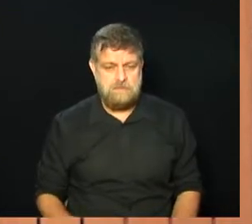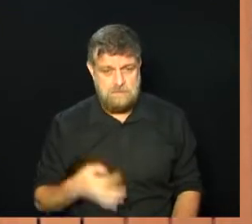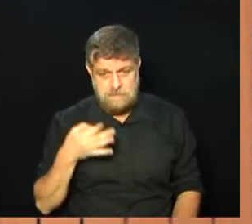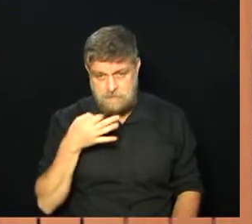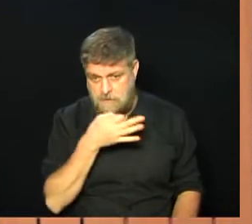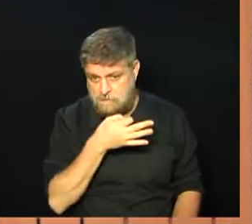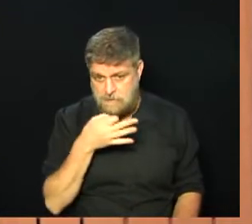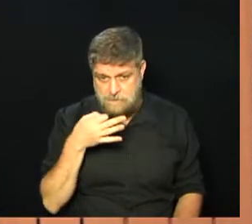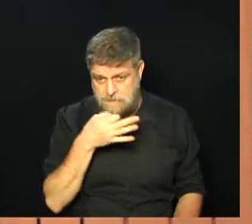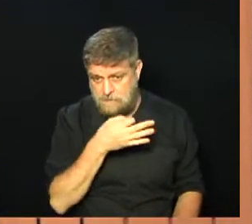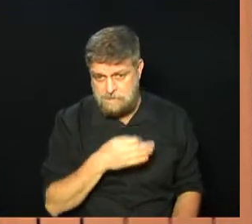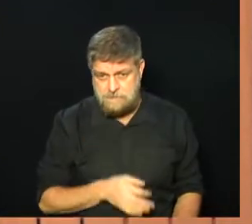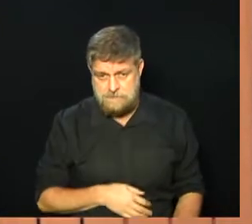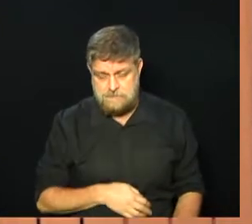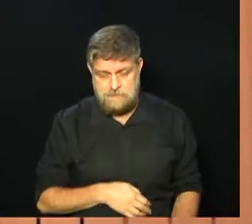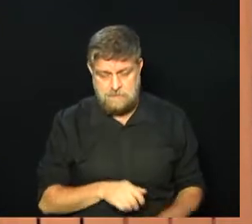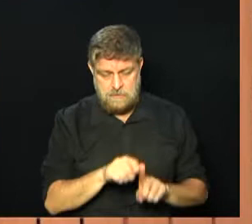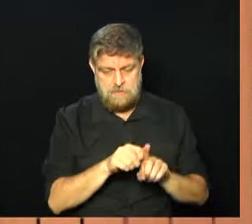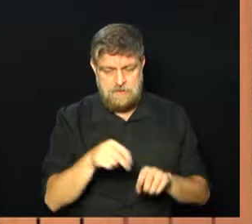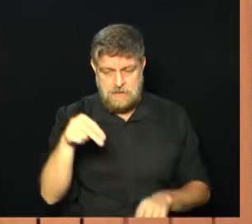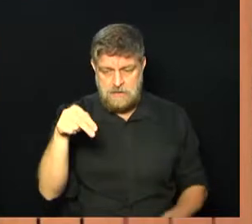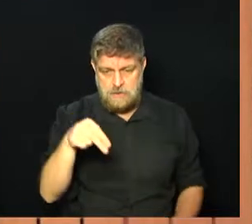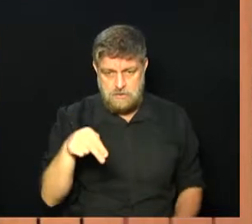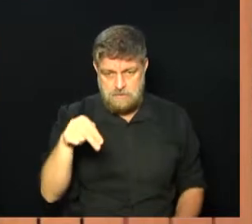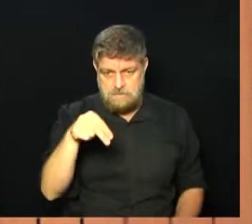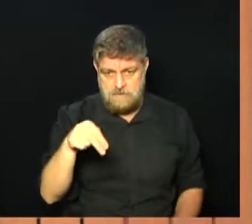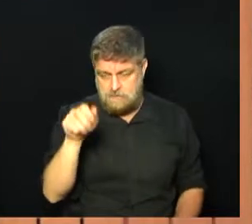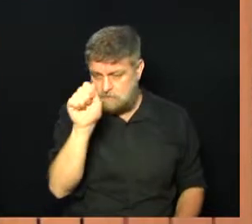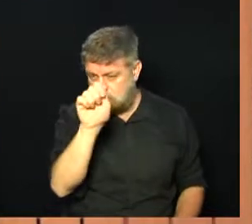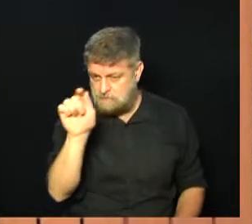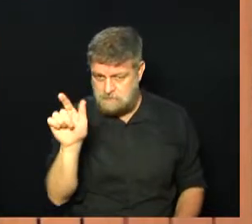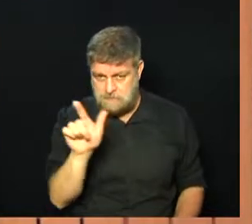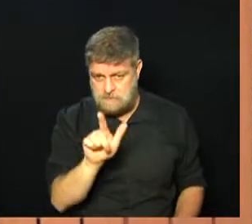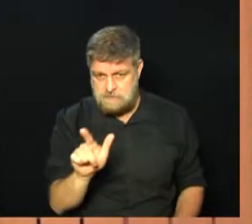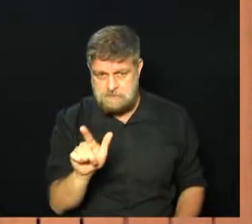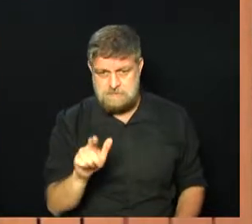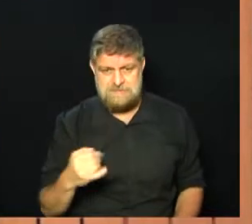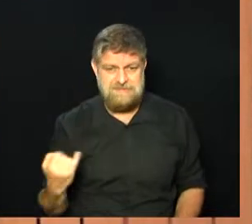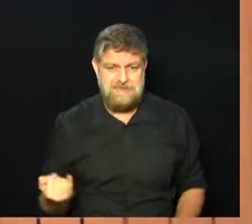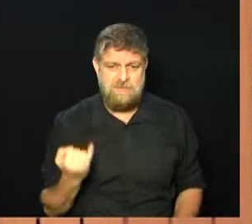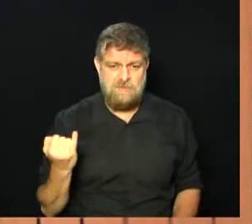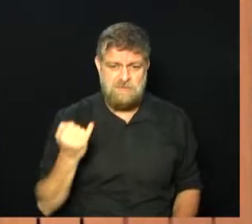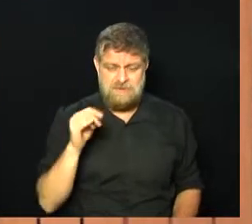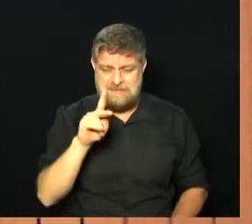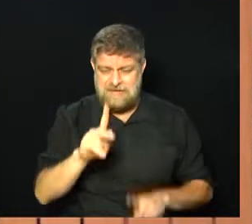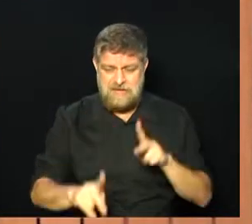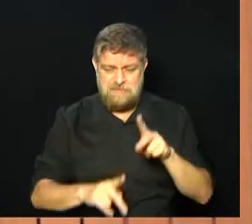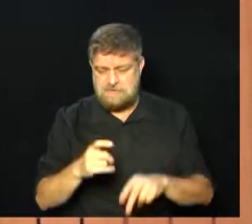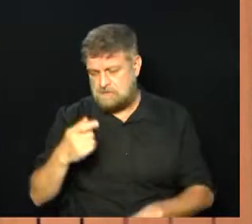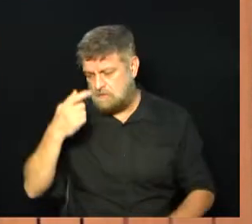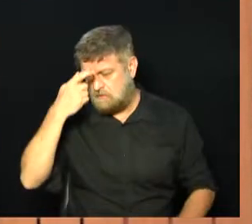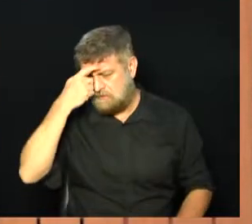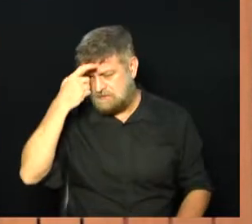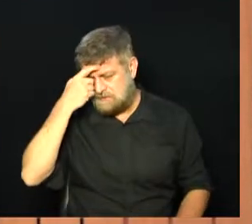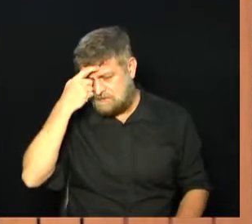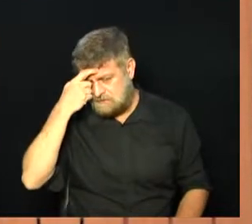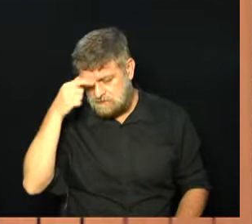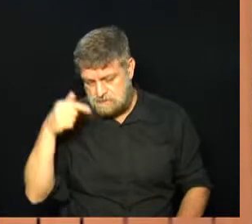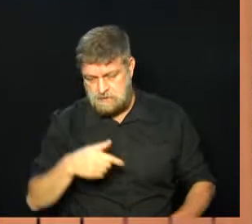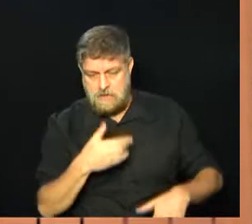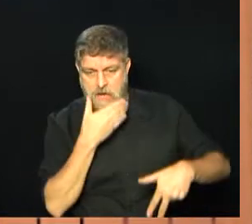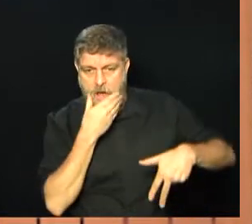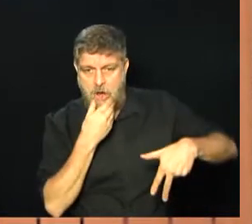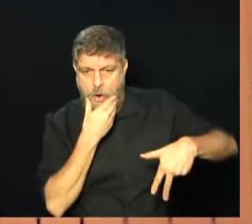importância do Novembro Azul, que as pessoas tomam consciência, né? Que é para se